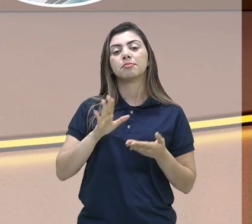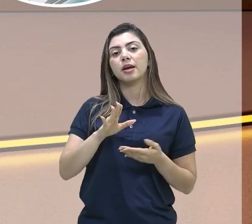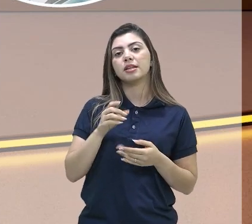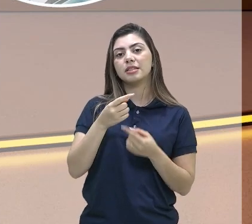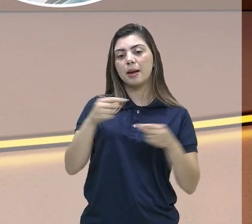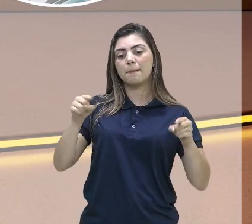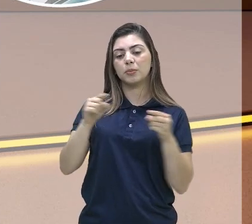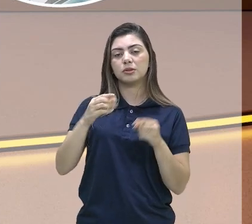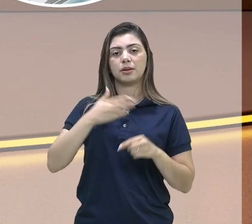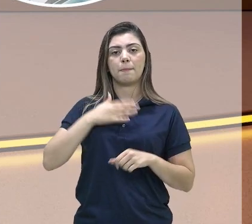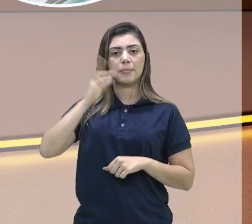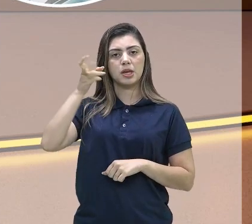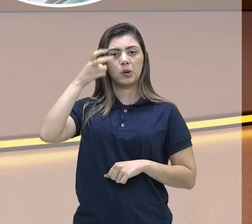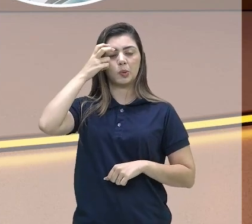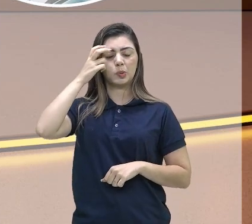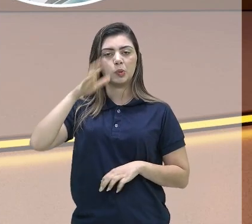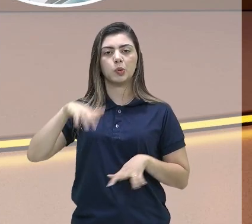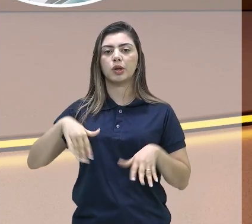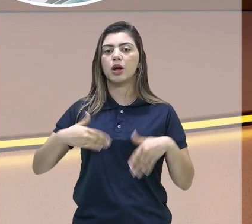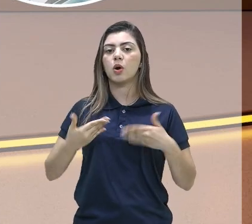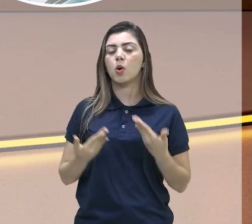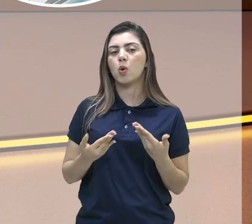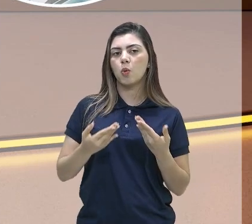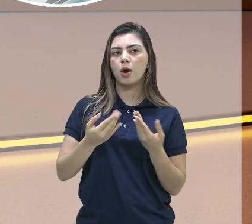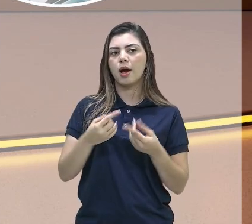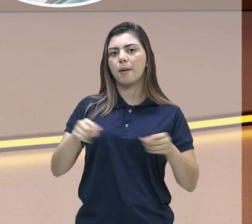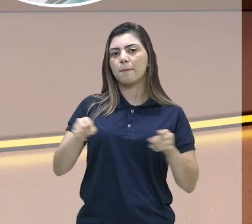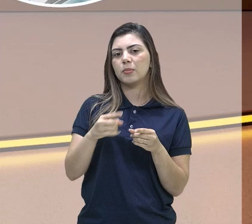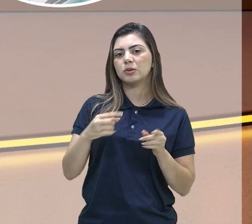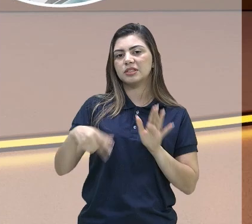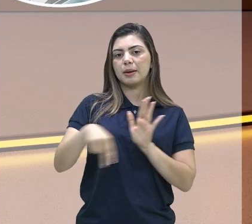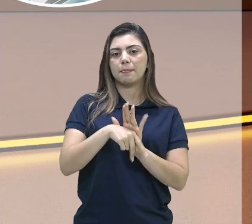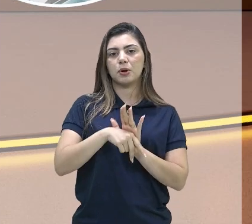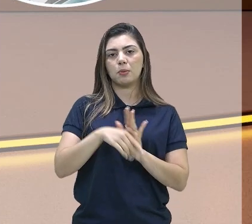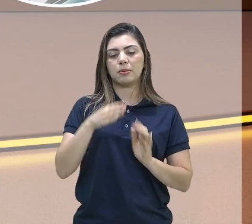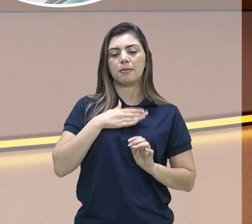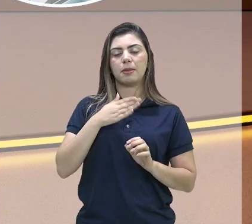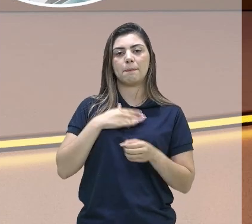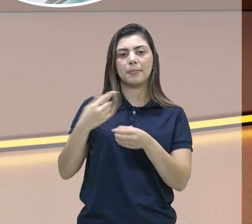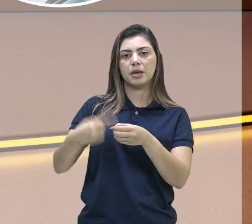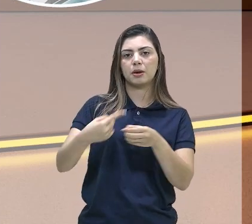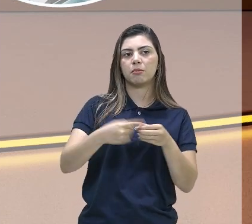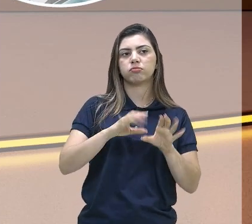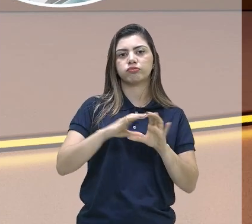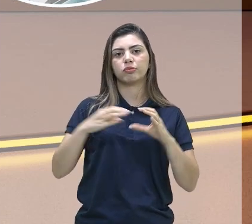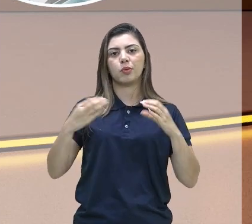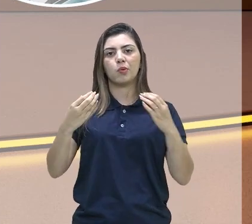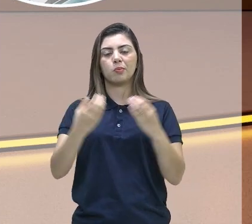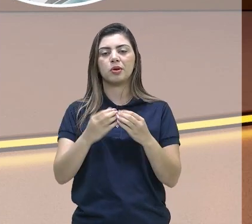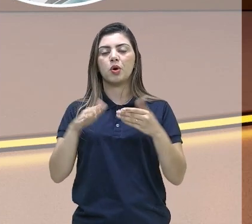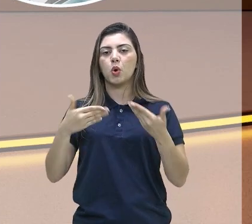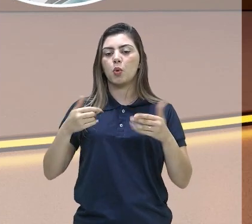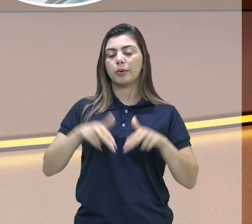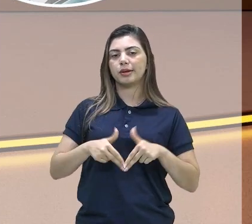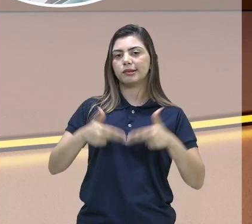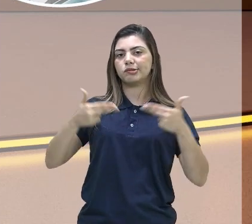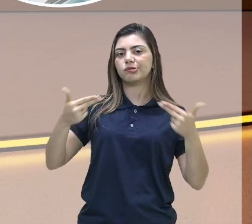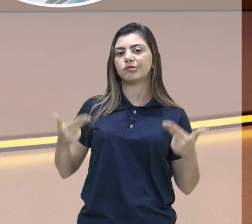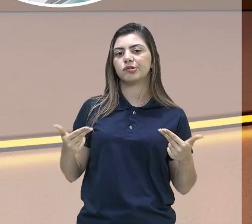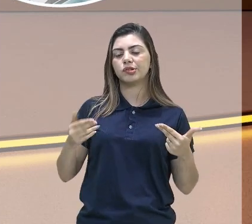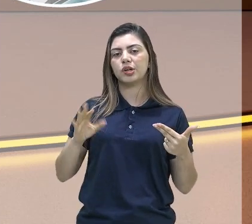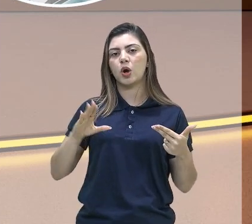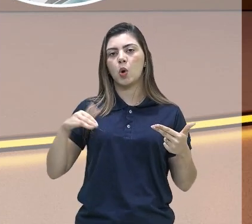minha cultura. Não é a música que é própria da minha comunidade, ou da minha etnia, ou do